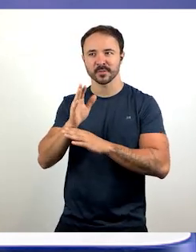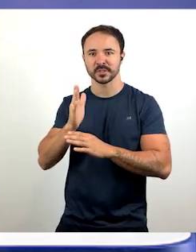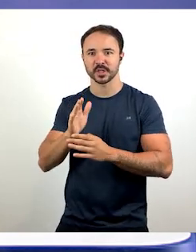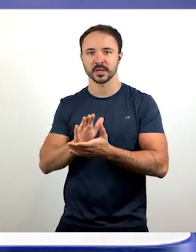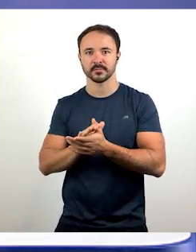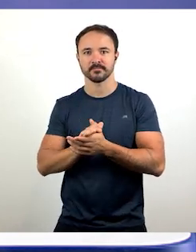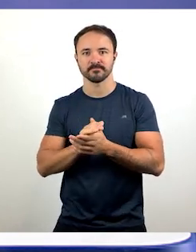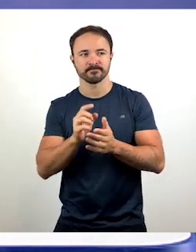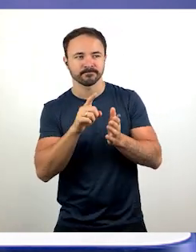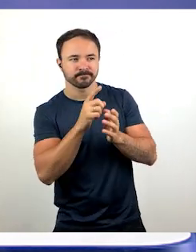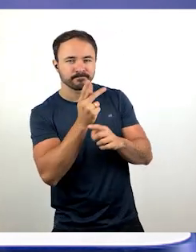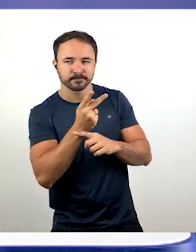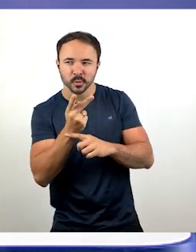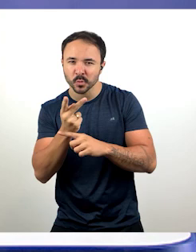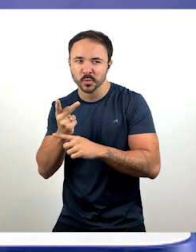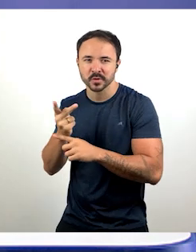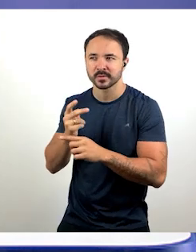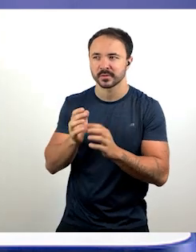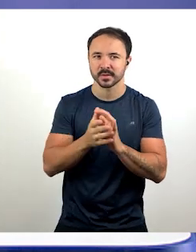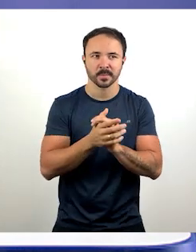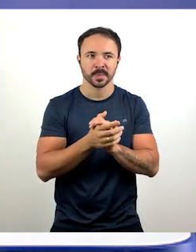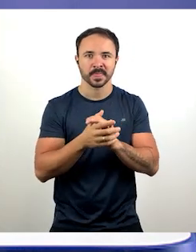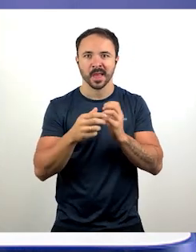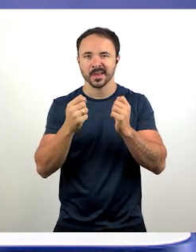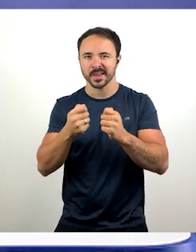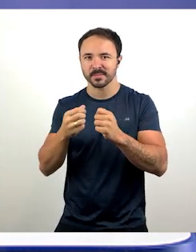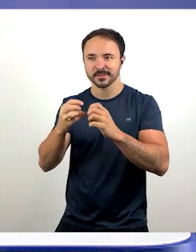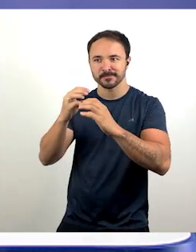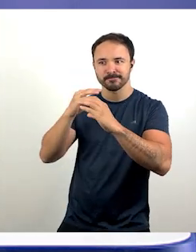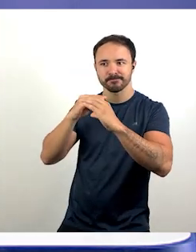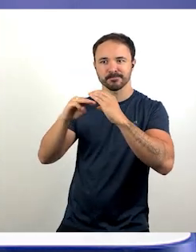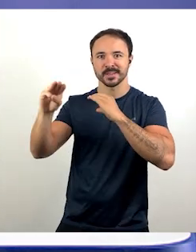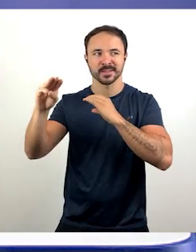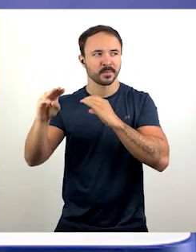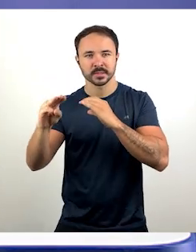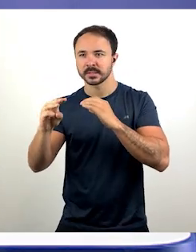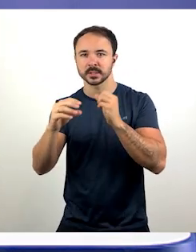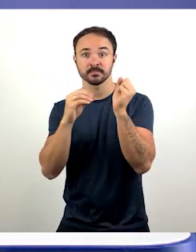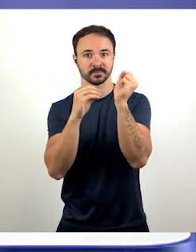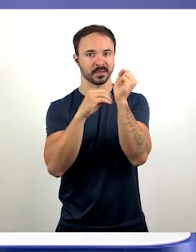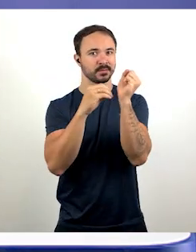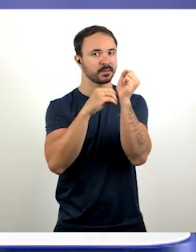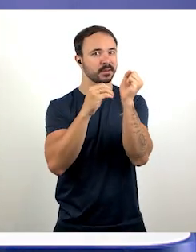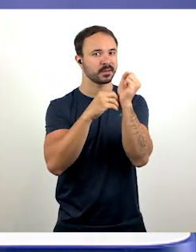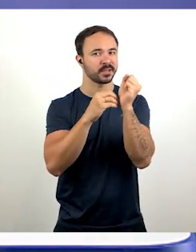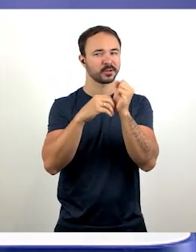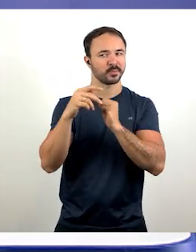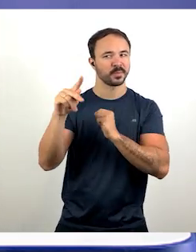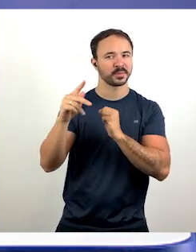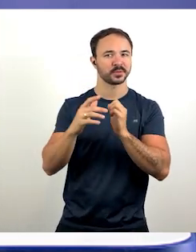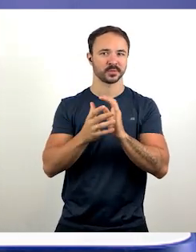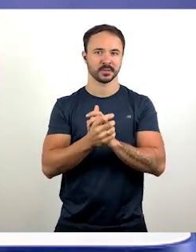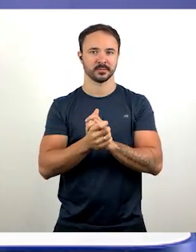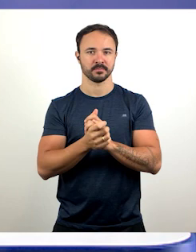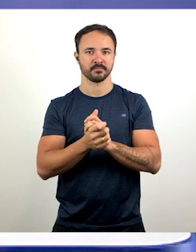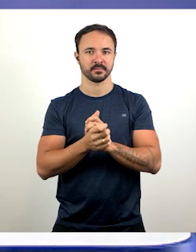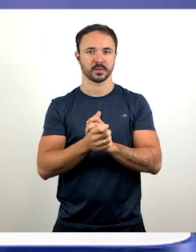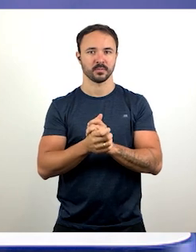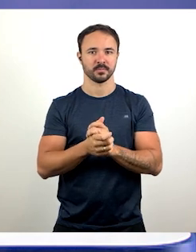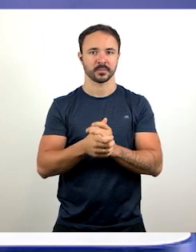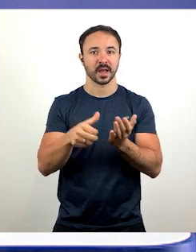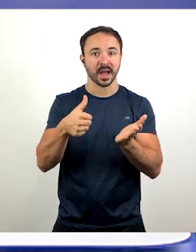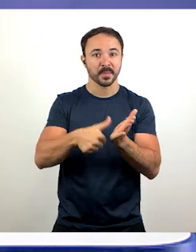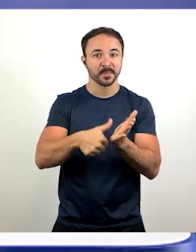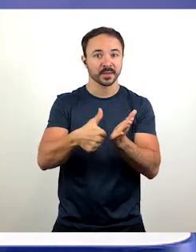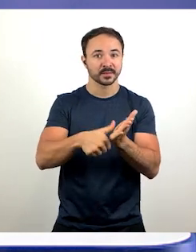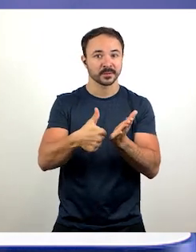de espionagem onde a gente precisa transmitir uma mensagem e só quem recebe que pode saber o que está contido. Então, eles